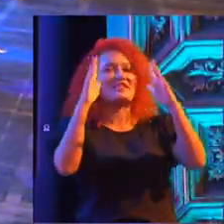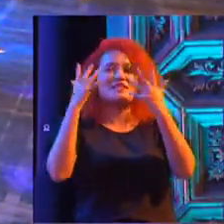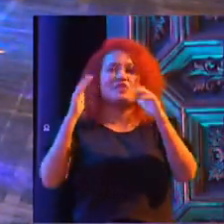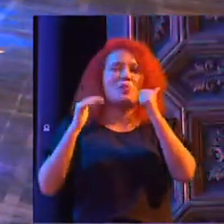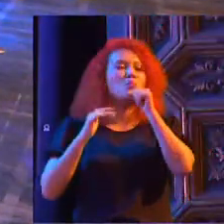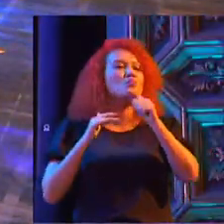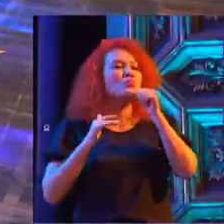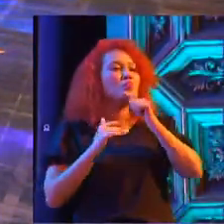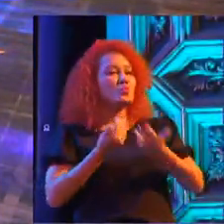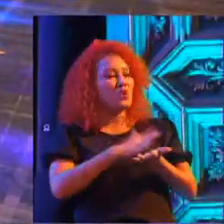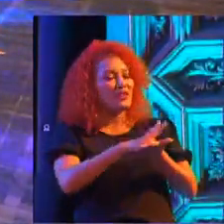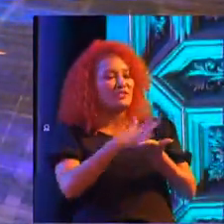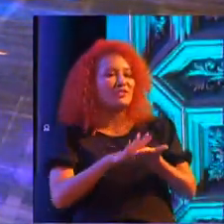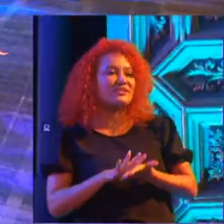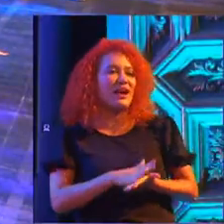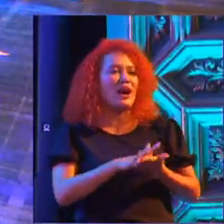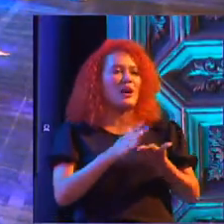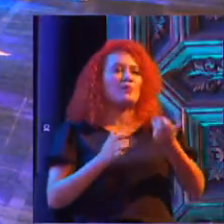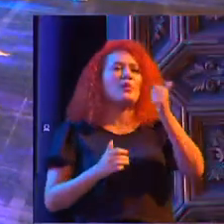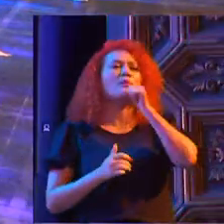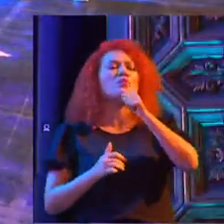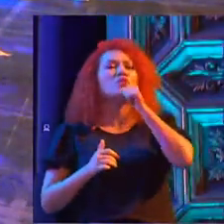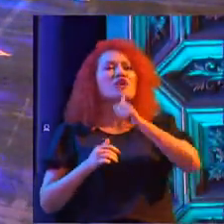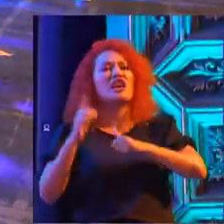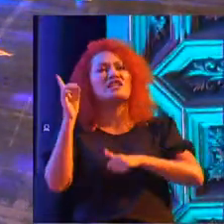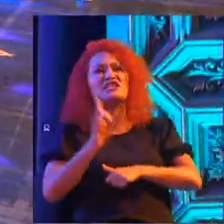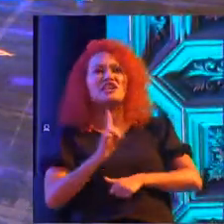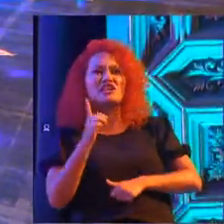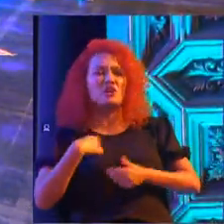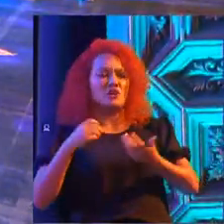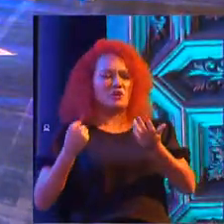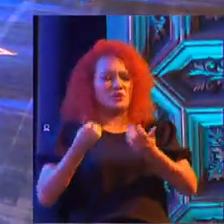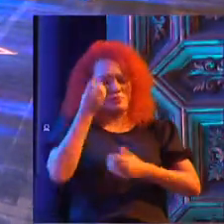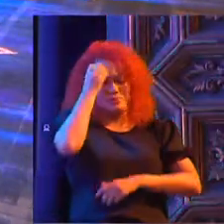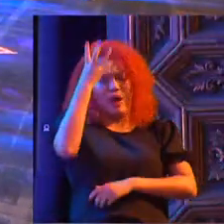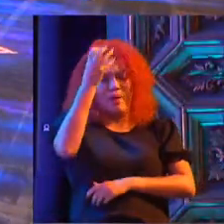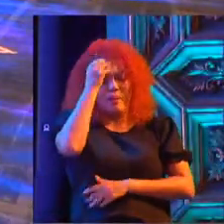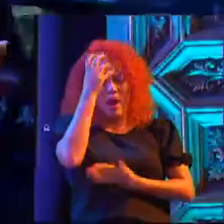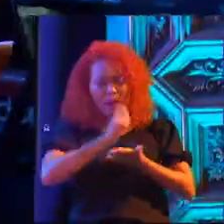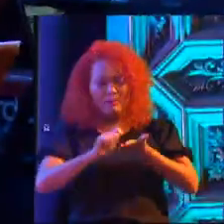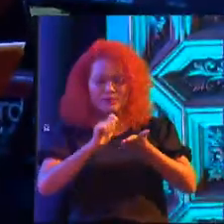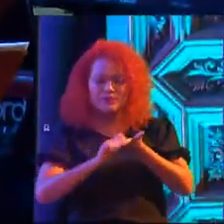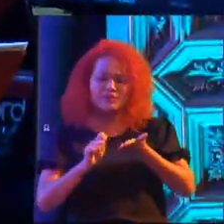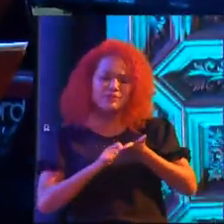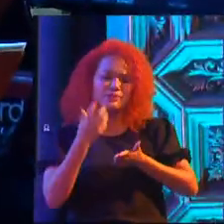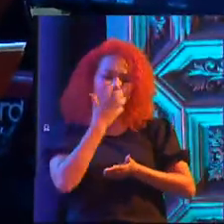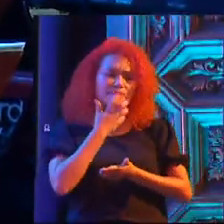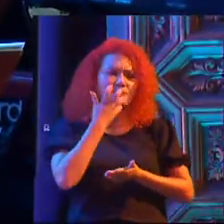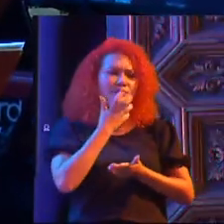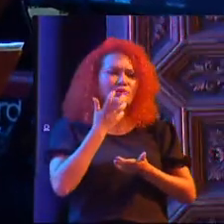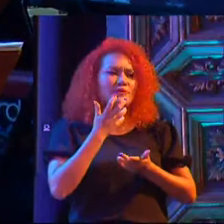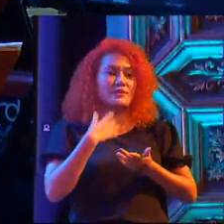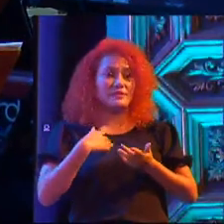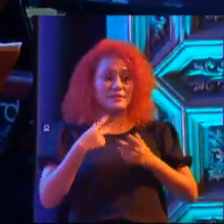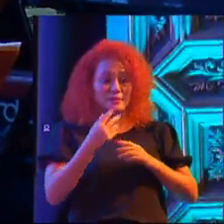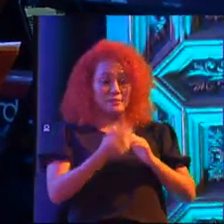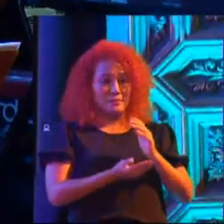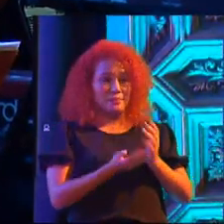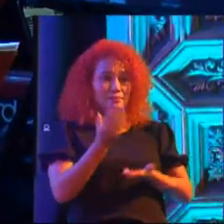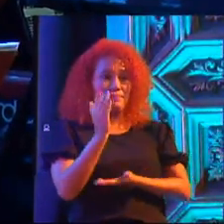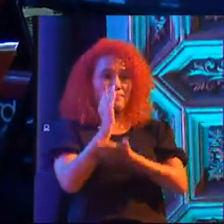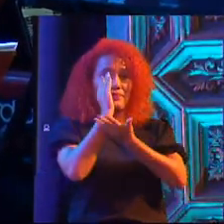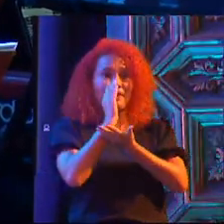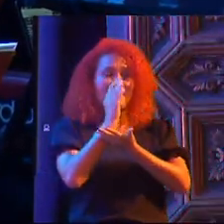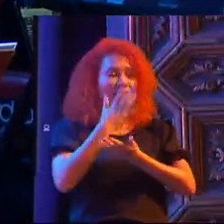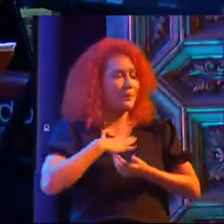no samba, as mulheres diretoras, compositoras maravilhosas que somam. Esse prêmio é meu e é de